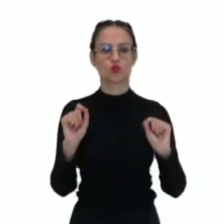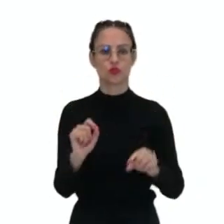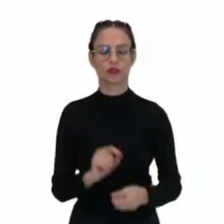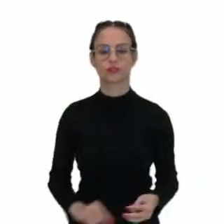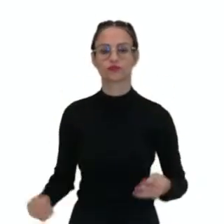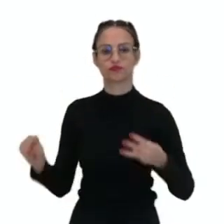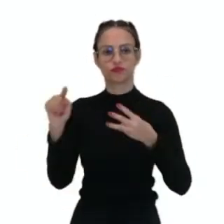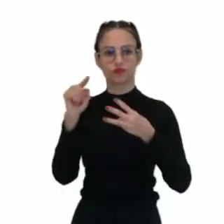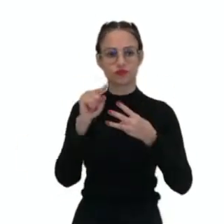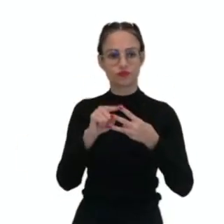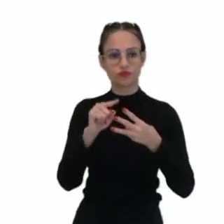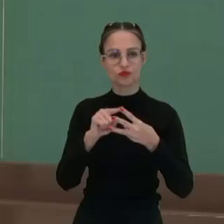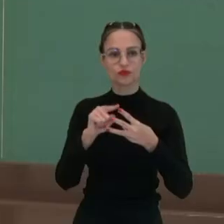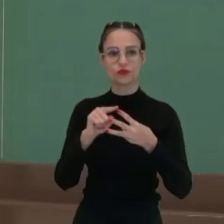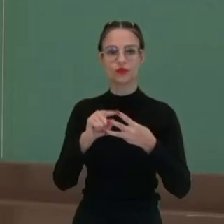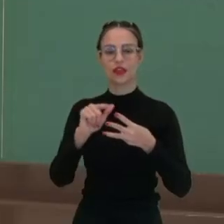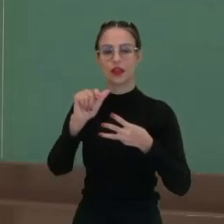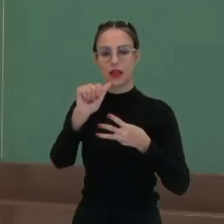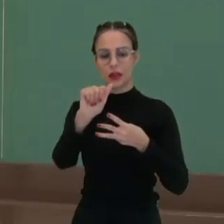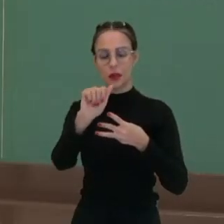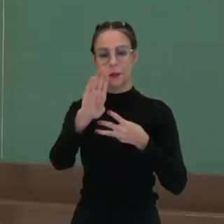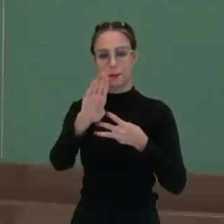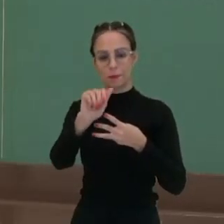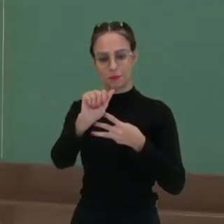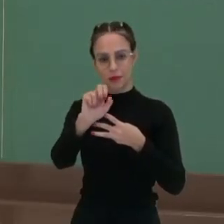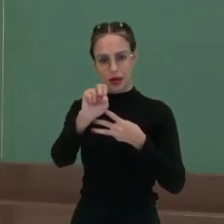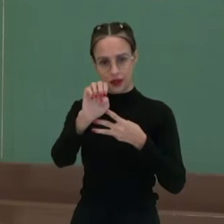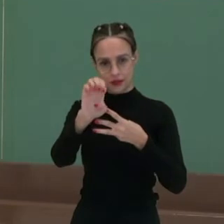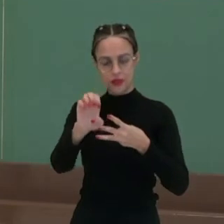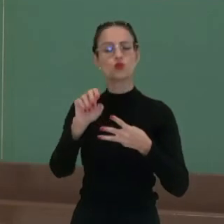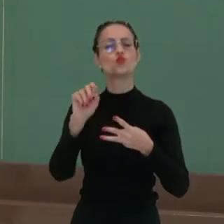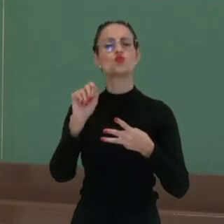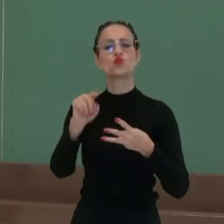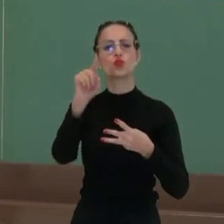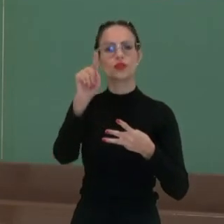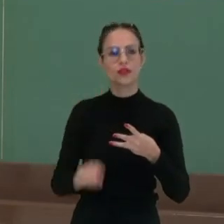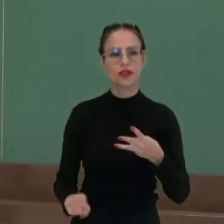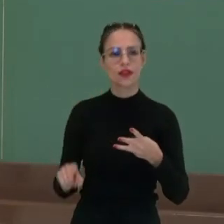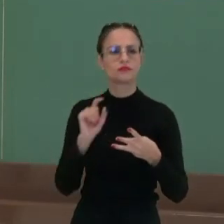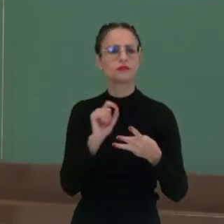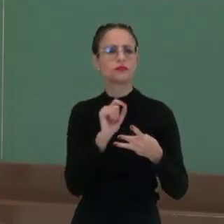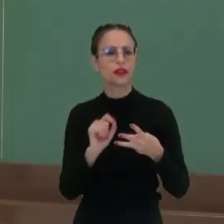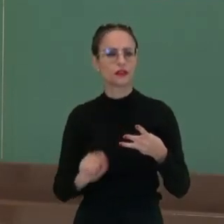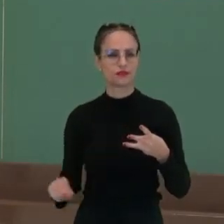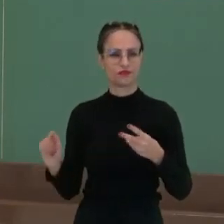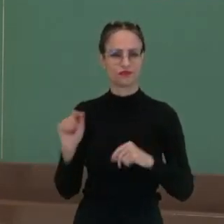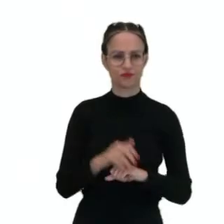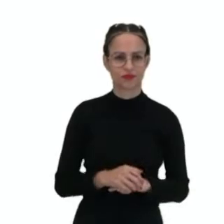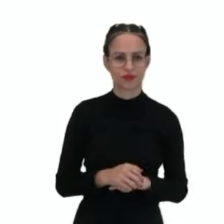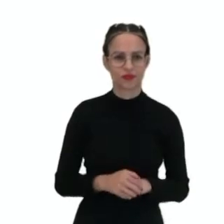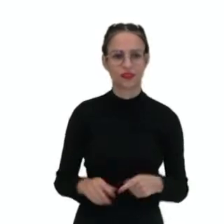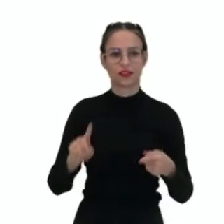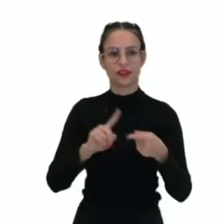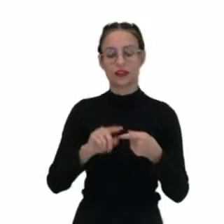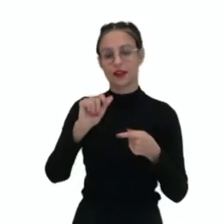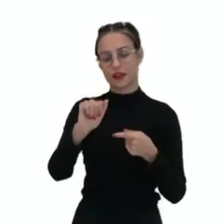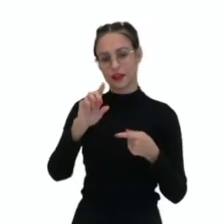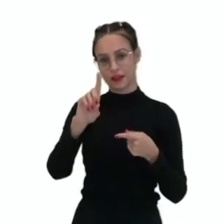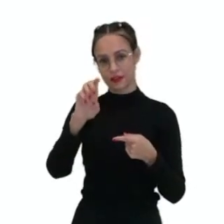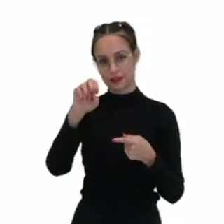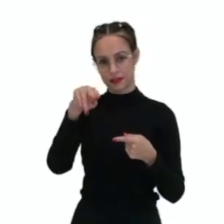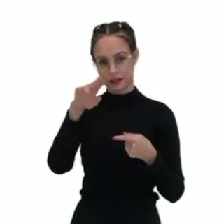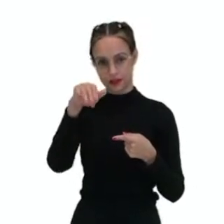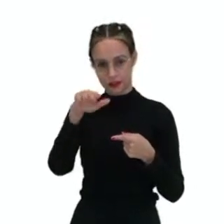as bases nitrogenadas. O que são essas bases nitrogenadas? Quem são elas? A